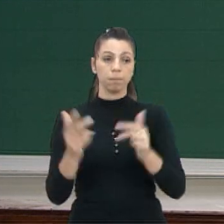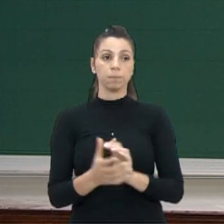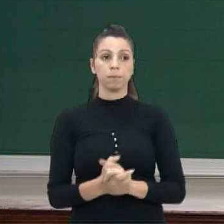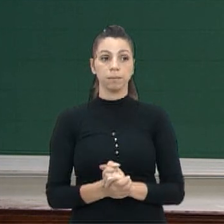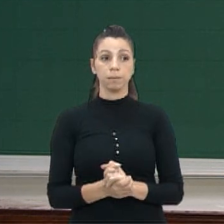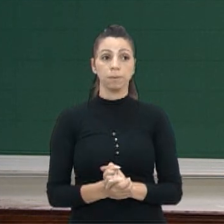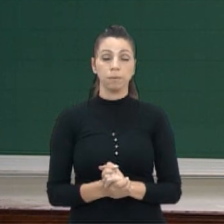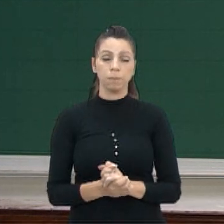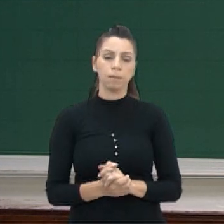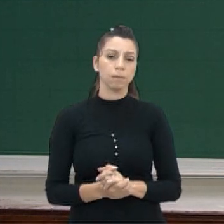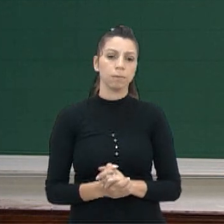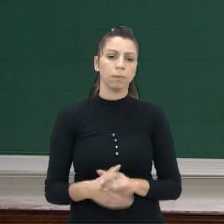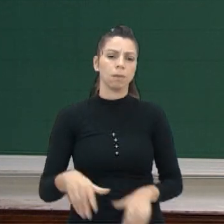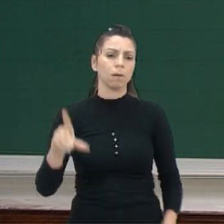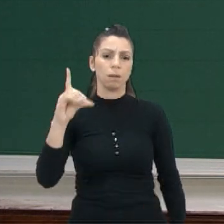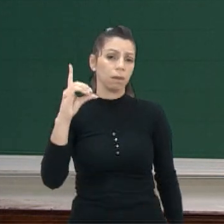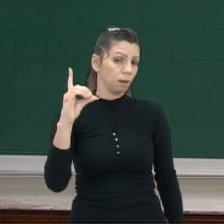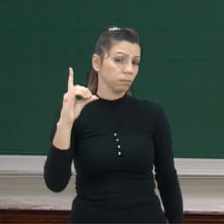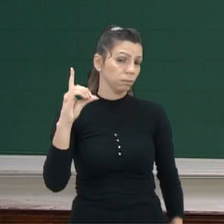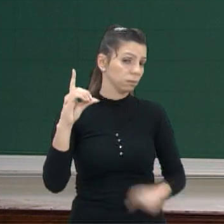semelhantes. E a letra D?